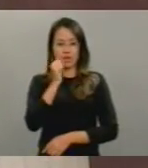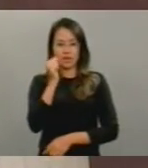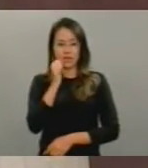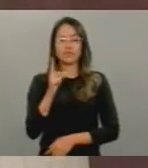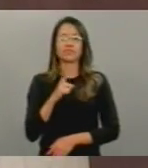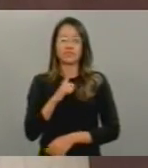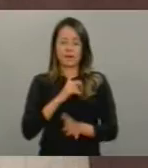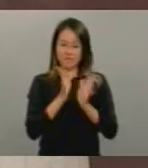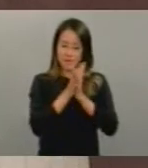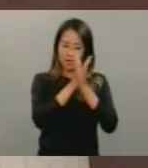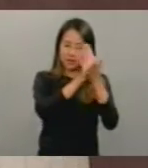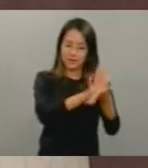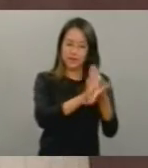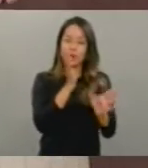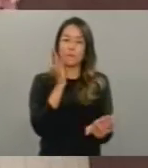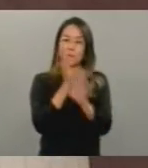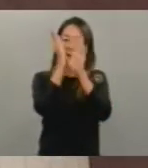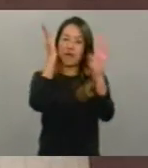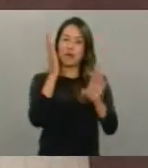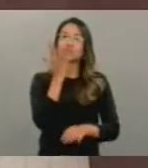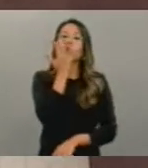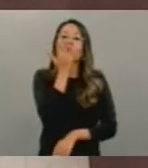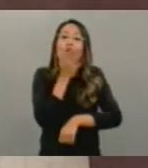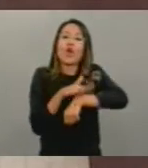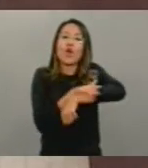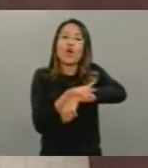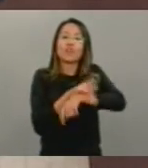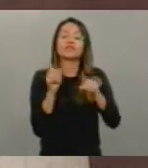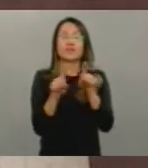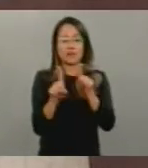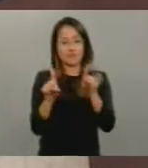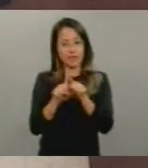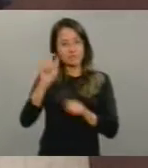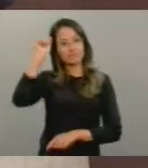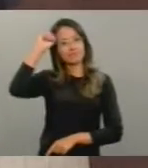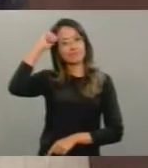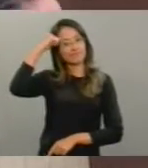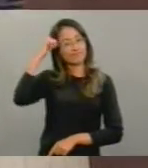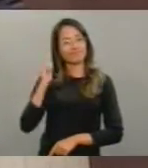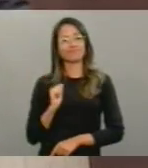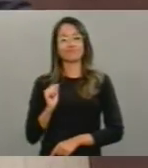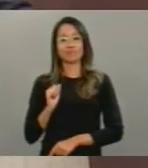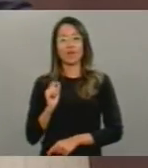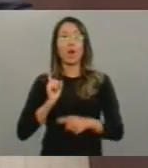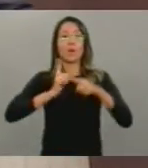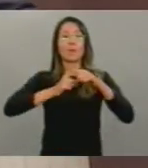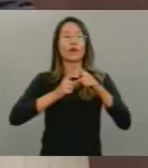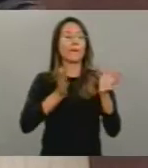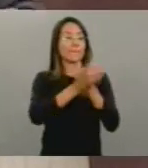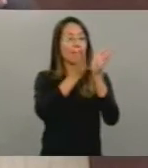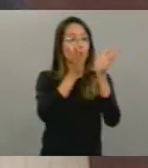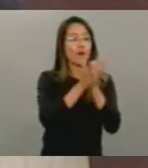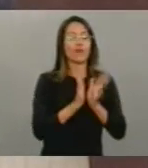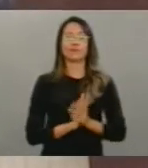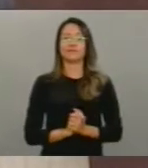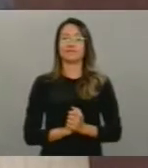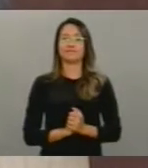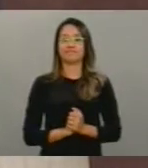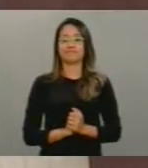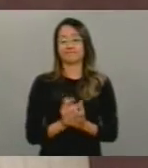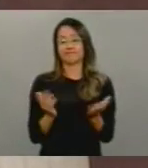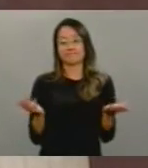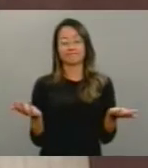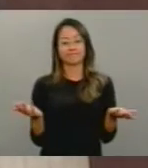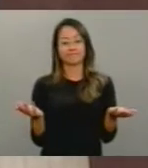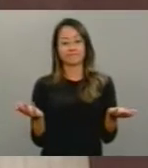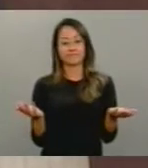vida social. É impossível separar classe, raça, gênero. São aquilo que a professora Kimberly Crenshaw nos ensina. Há